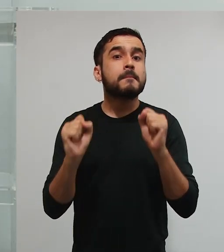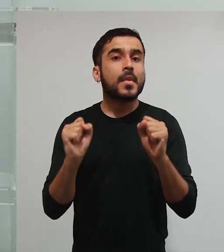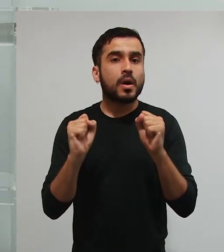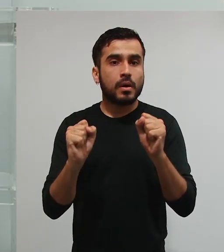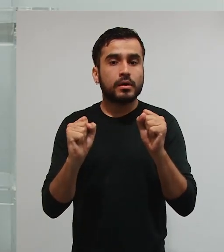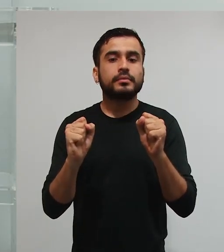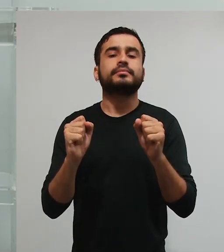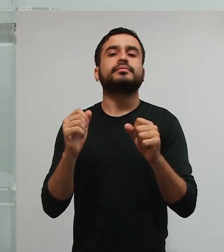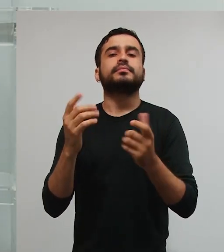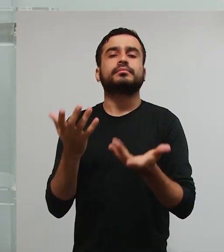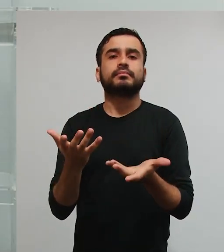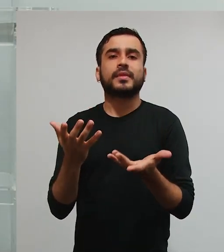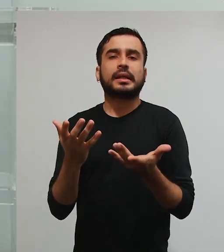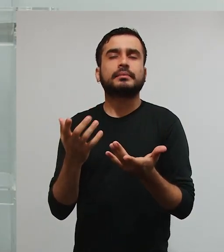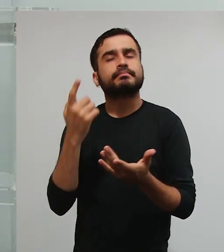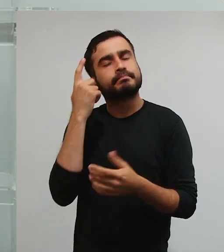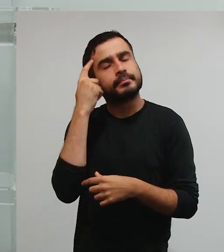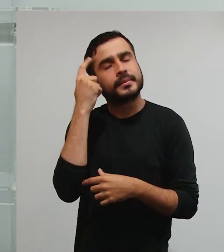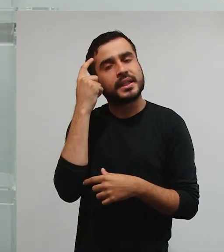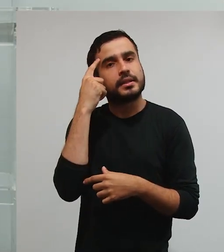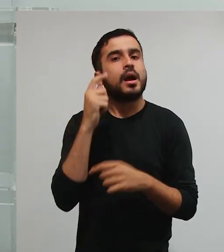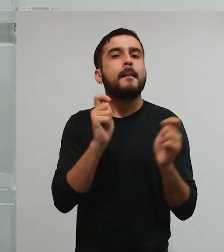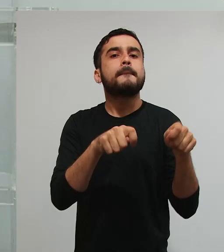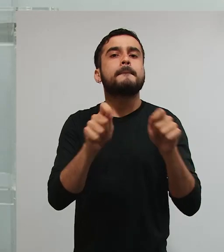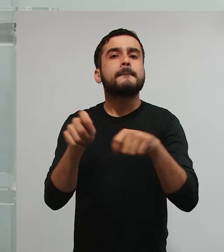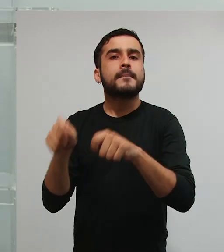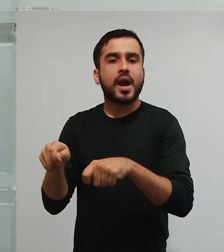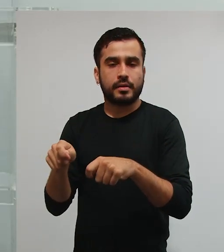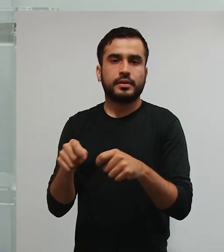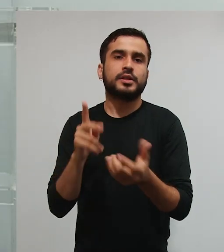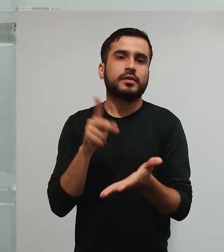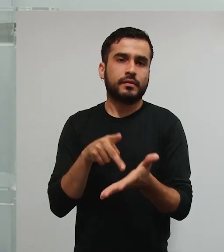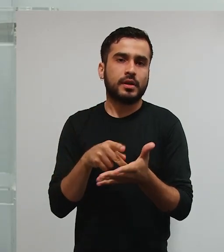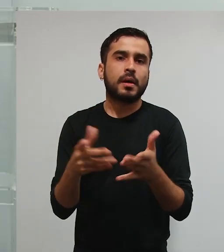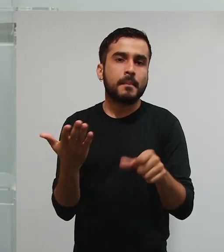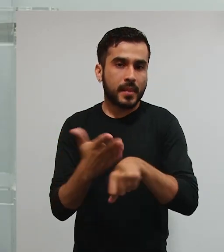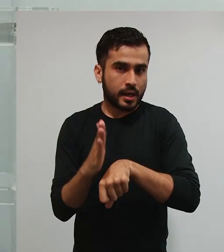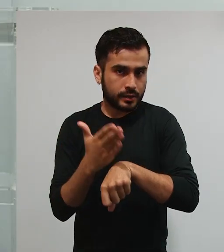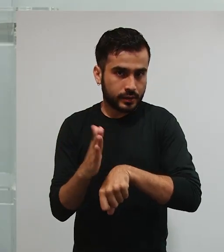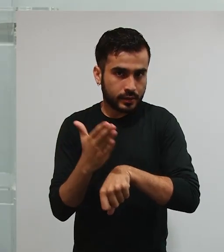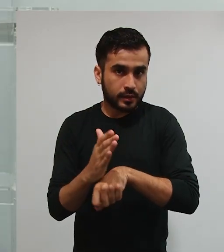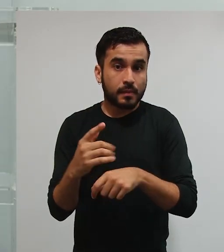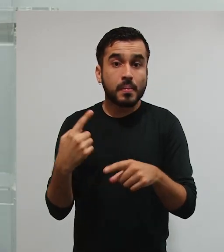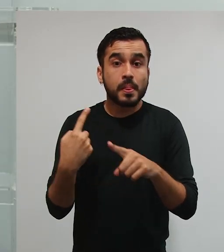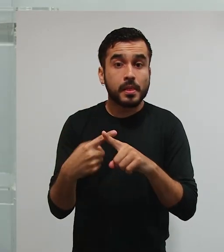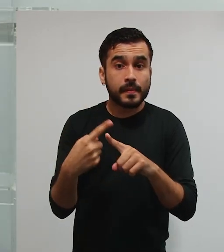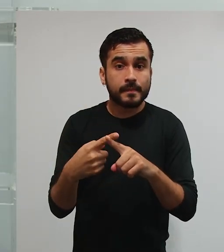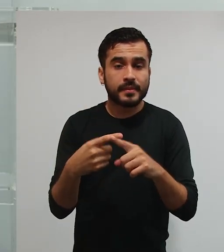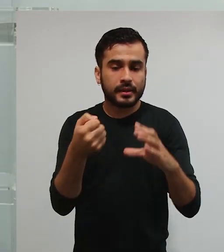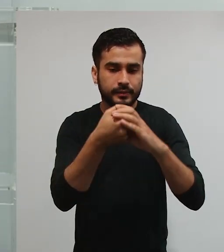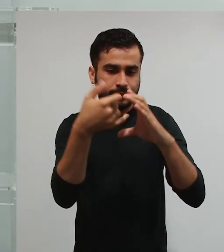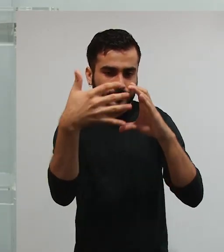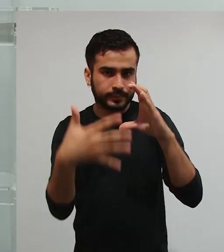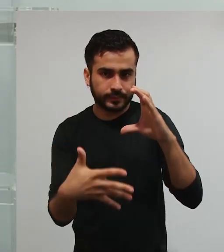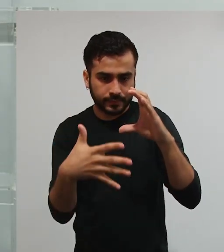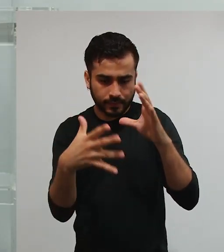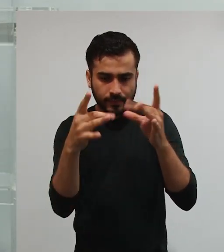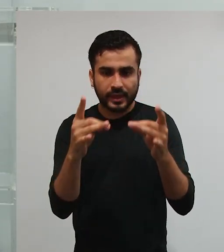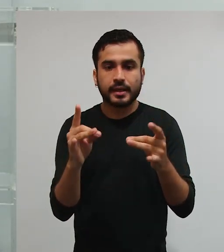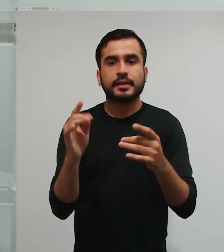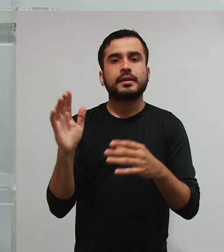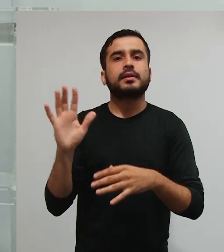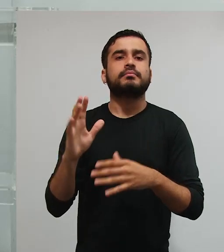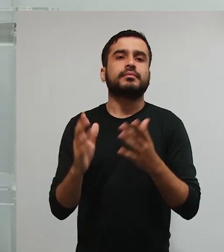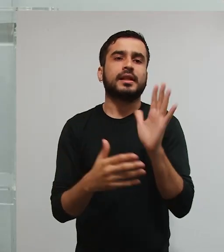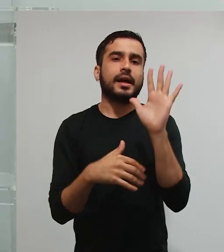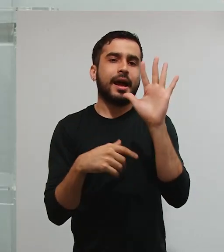vir a cogitar possibilidades de realizar essas práticas. Porque o diagnóstico da árvore de digitais